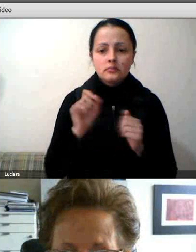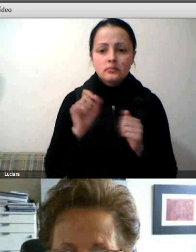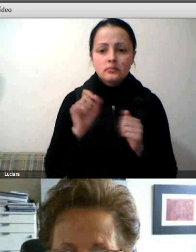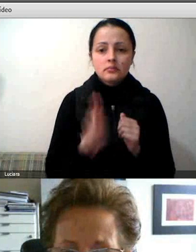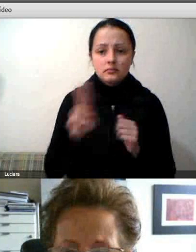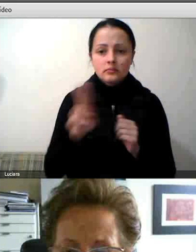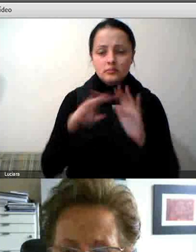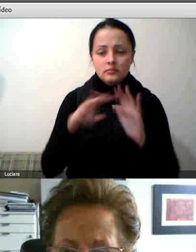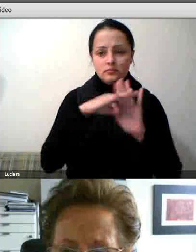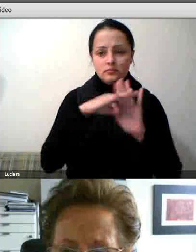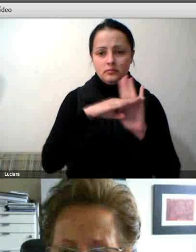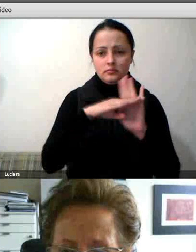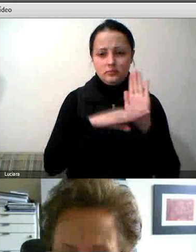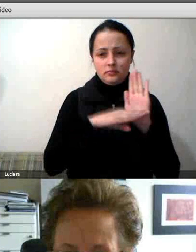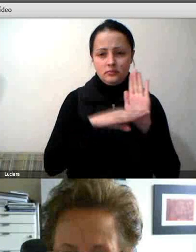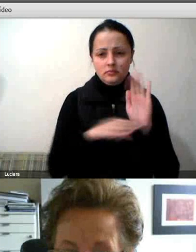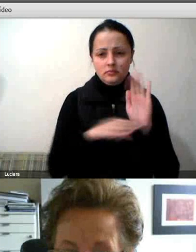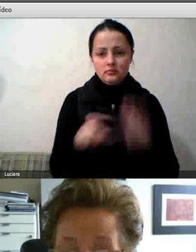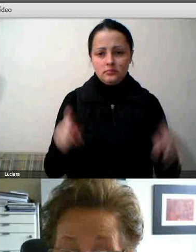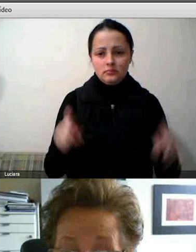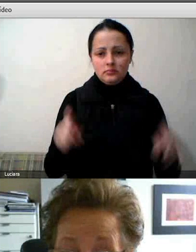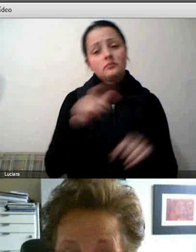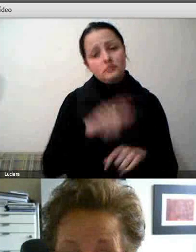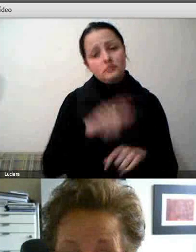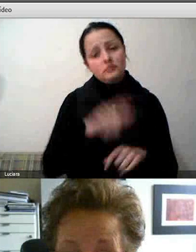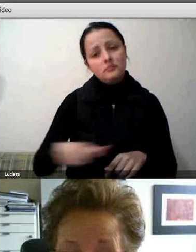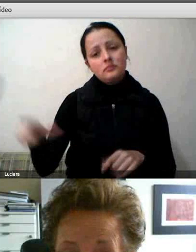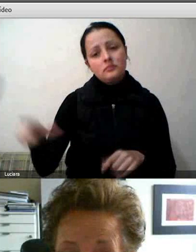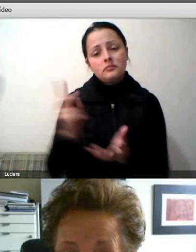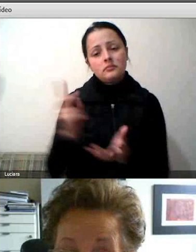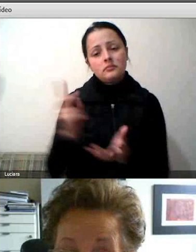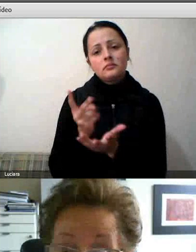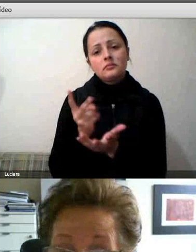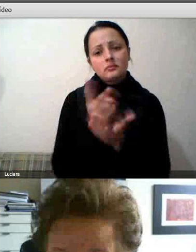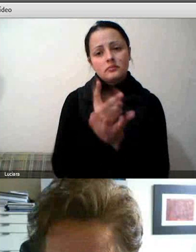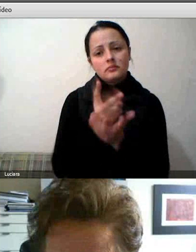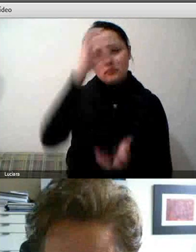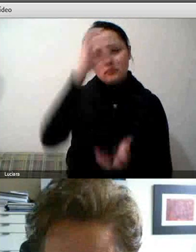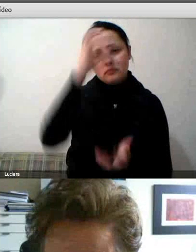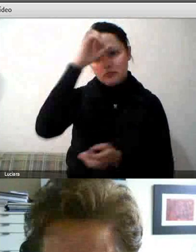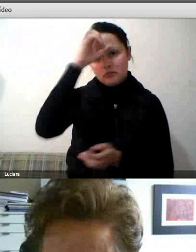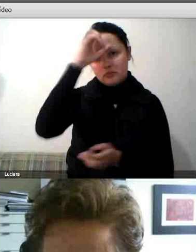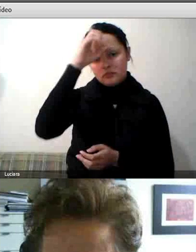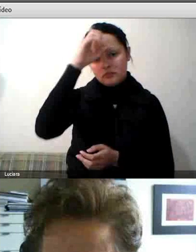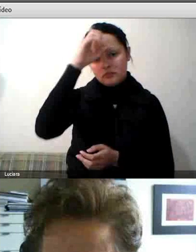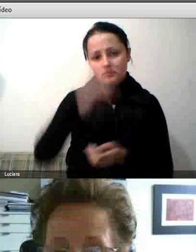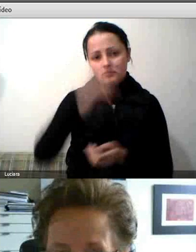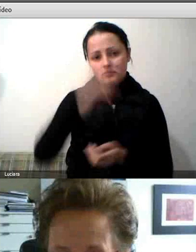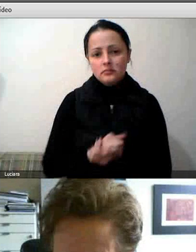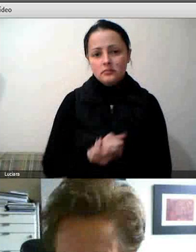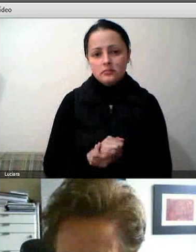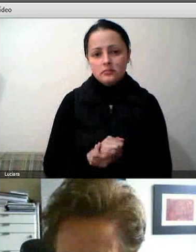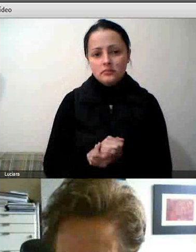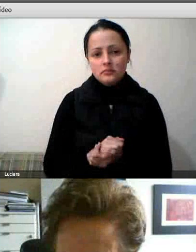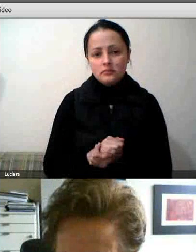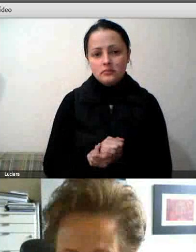né? O programa que aprende, quem programa, ensina o computador, é que